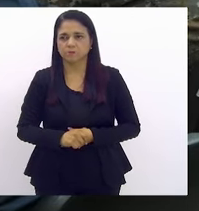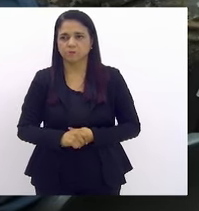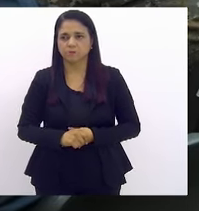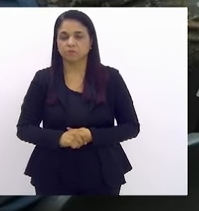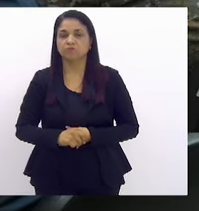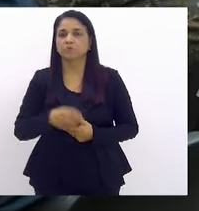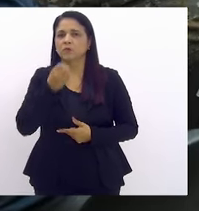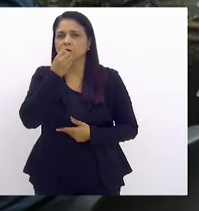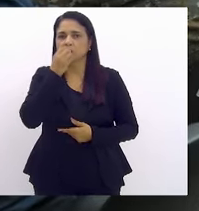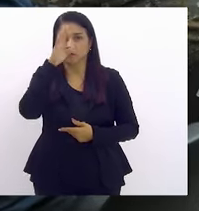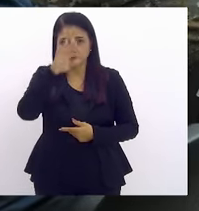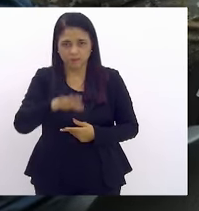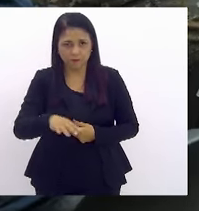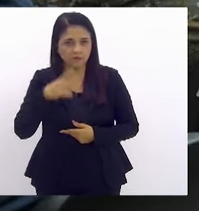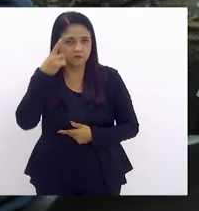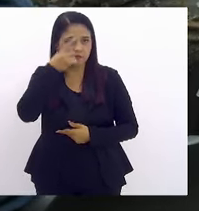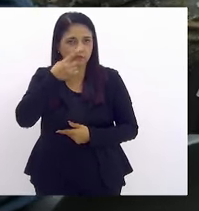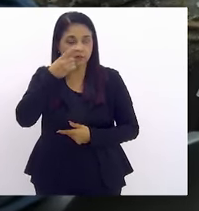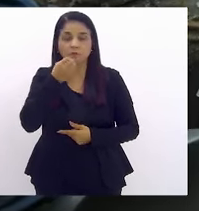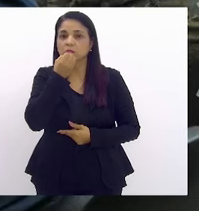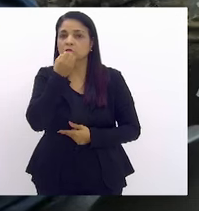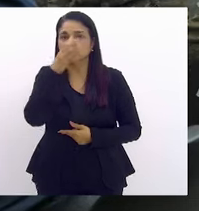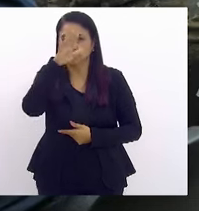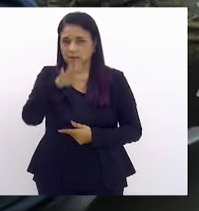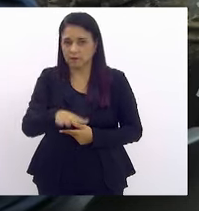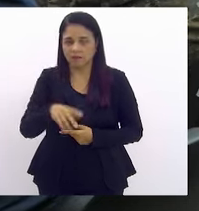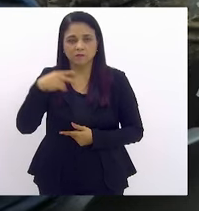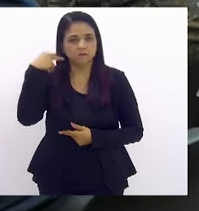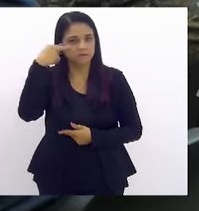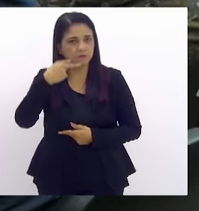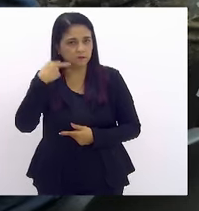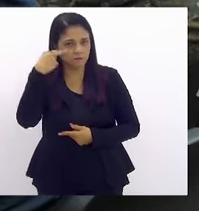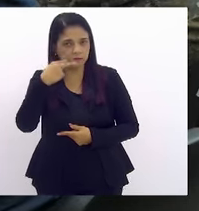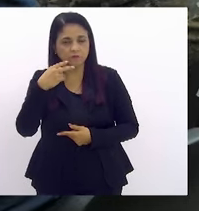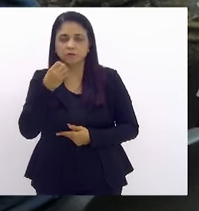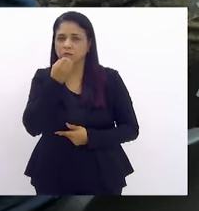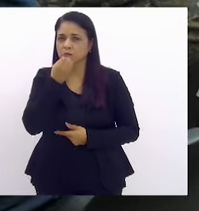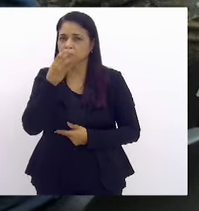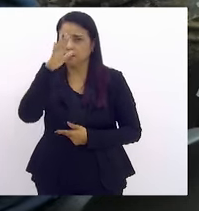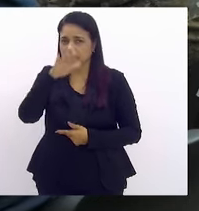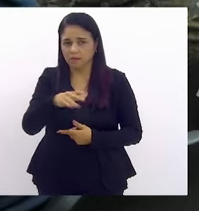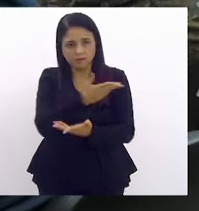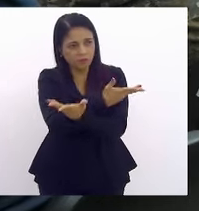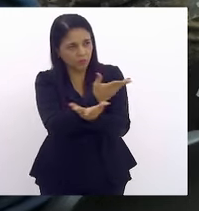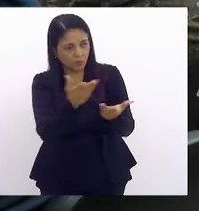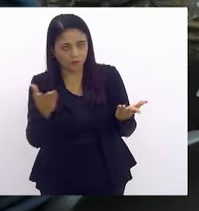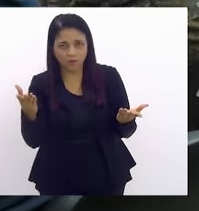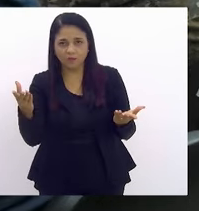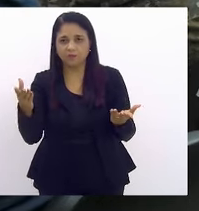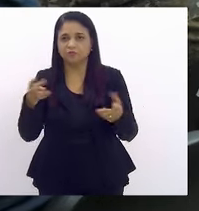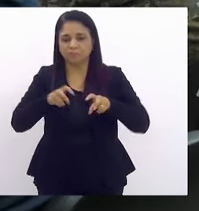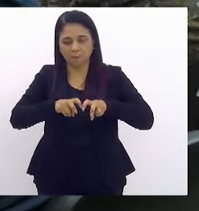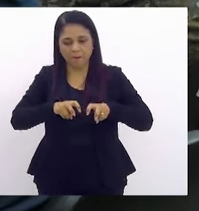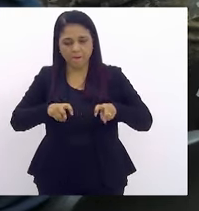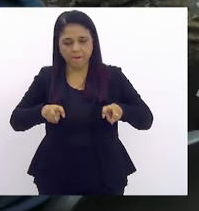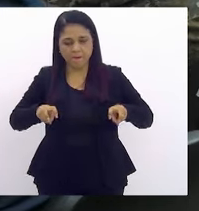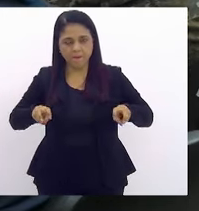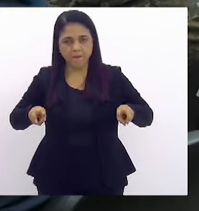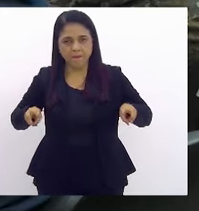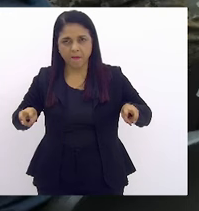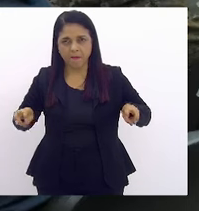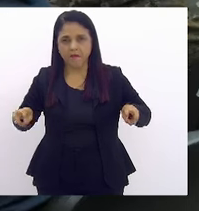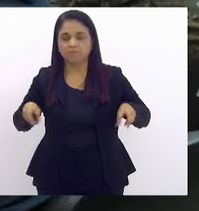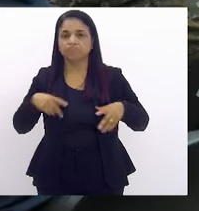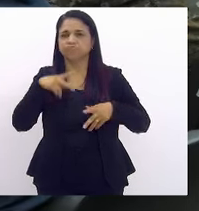Boa tarde, deputado. Boa tarde, vereadores. Boa tarde a todos os integrantes da mesa,